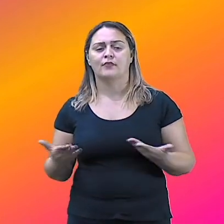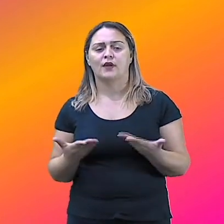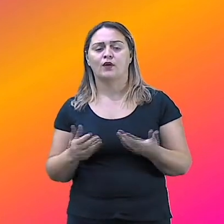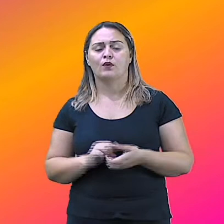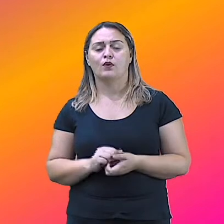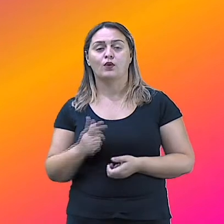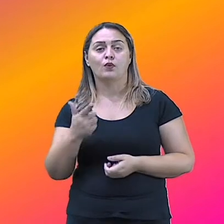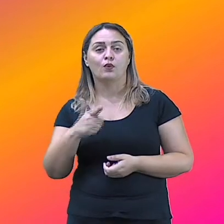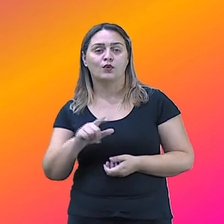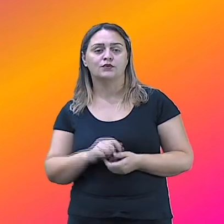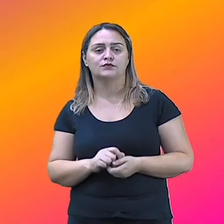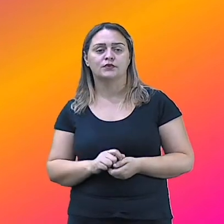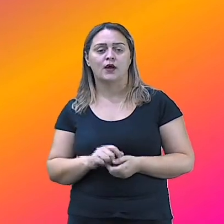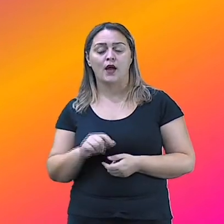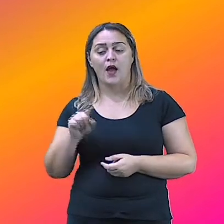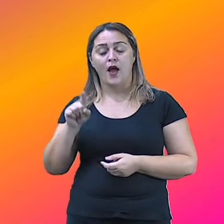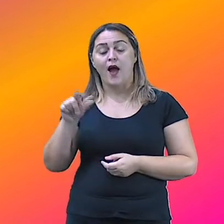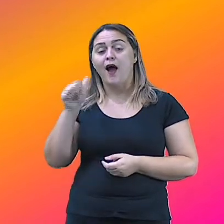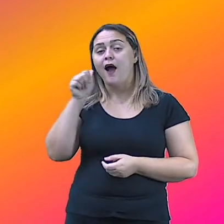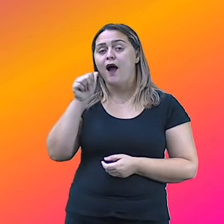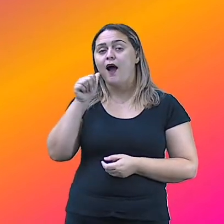os alunos.